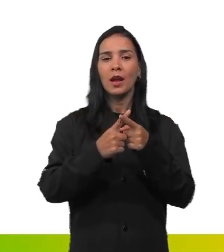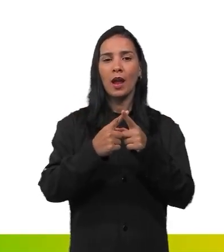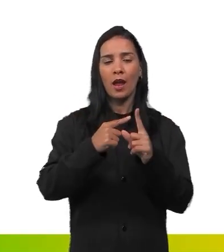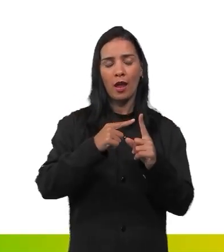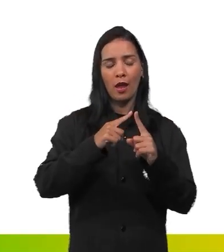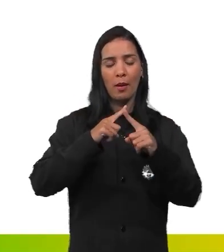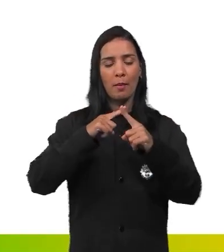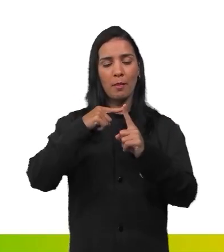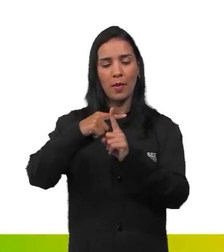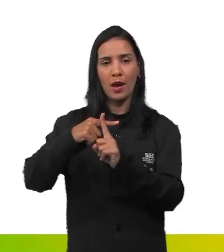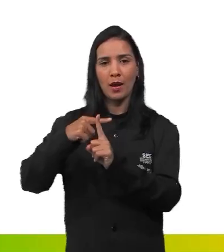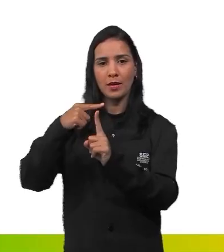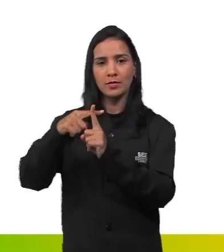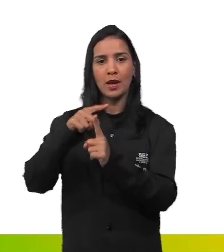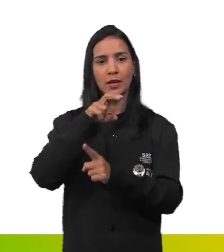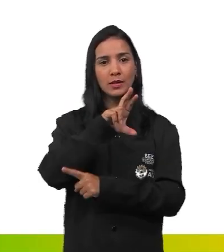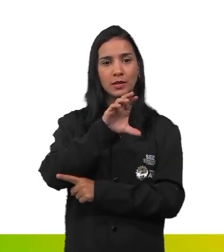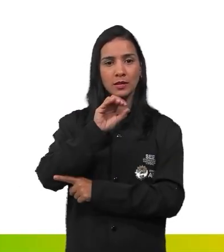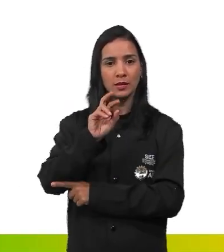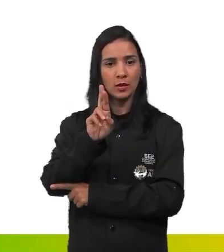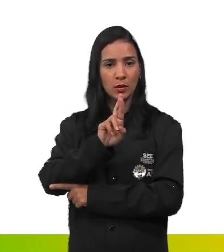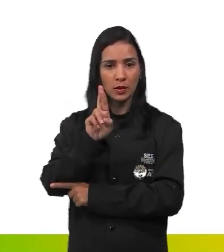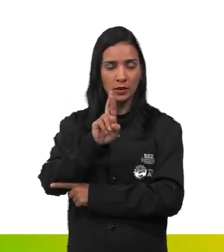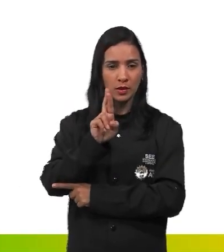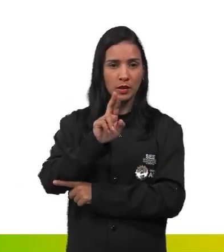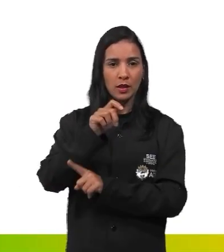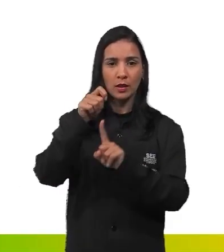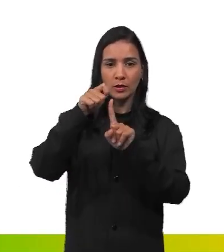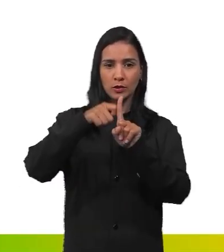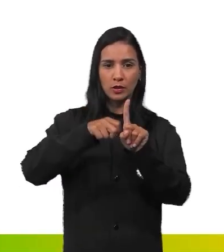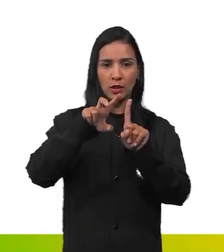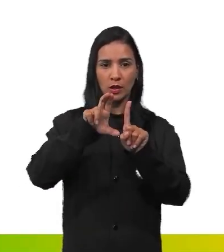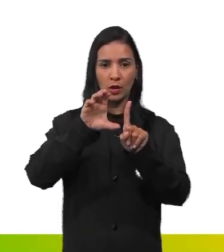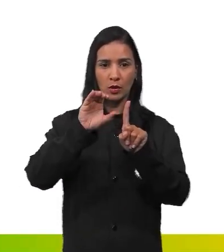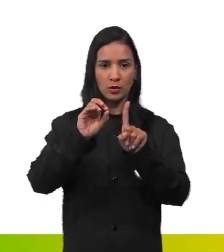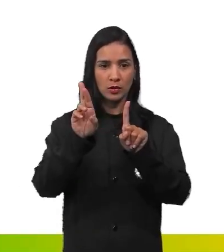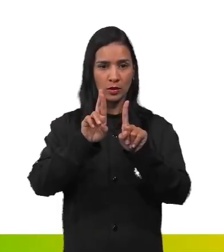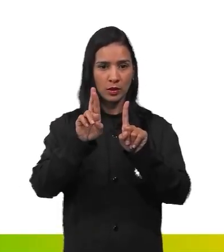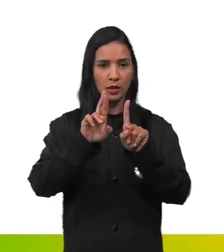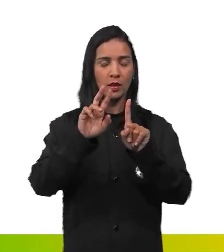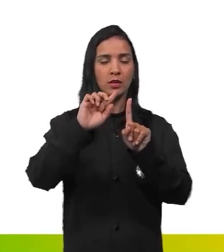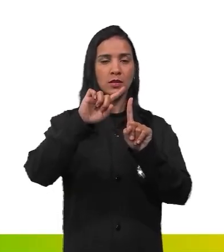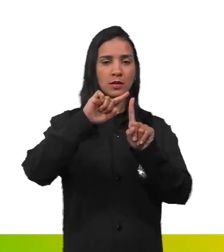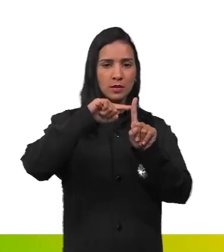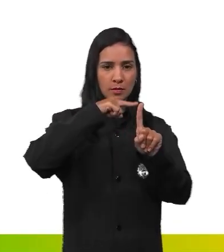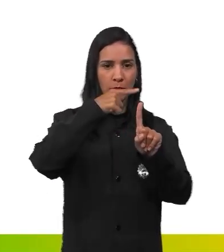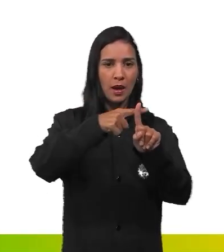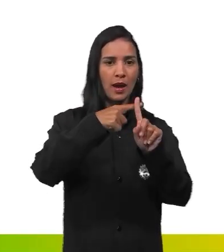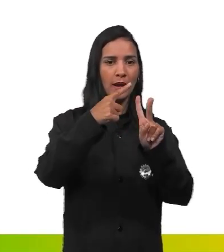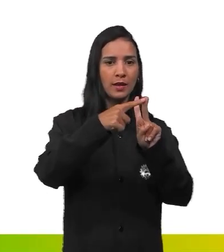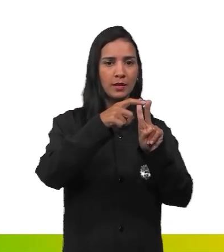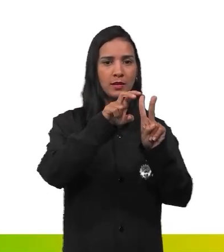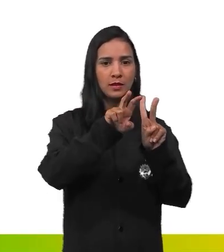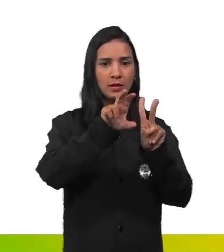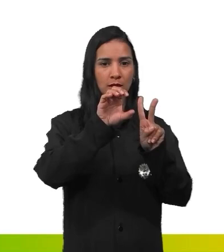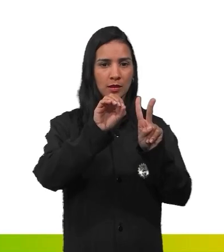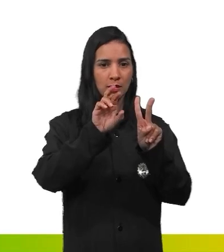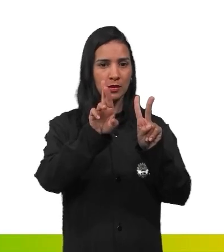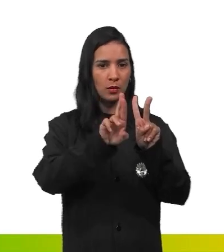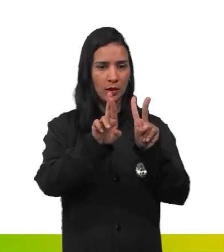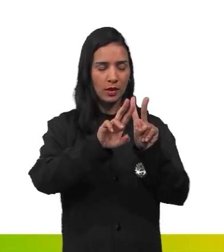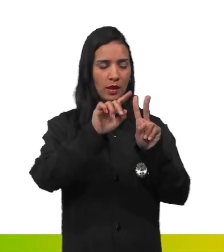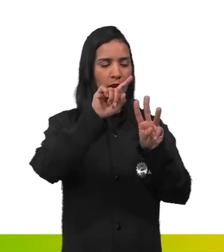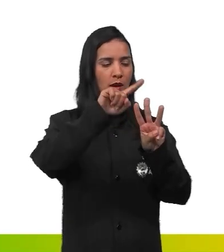eu sei que o valor em 12 meses vai ser o valor do primeiro mês mais 11